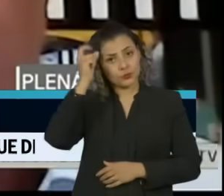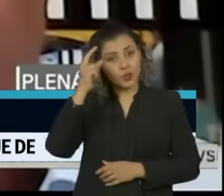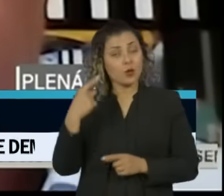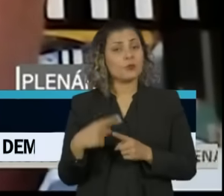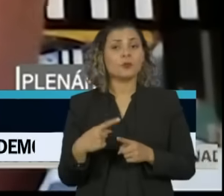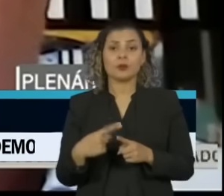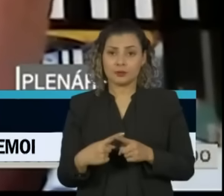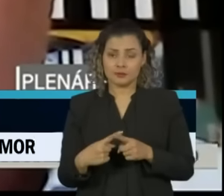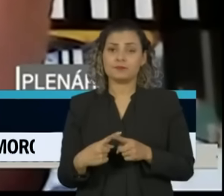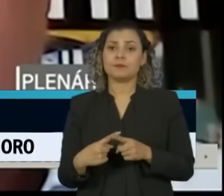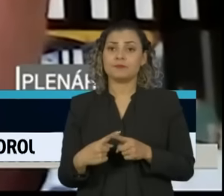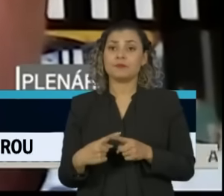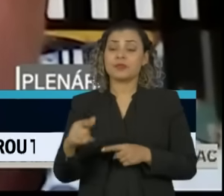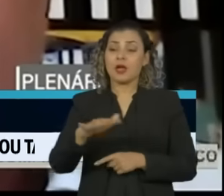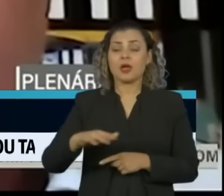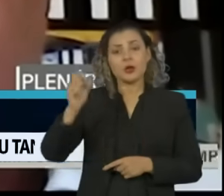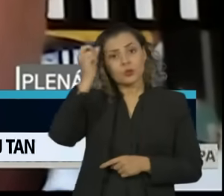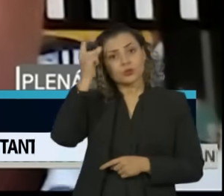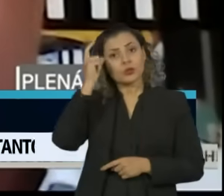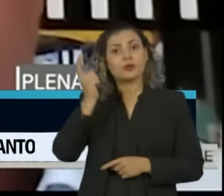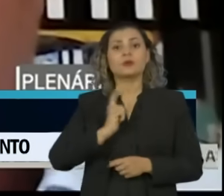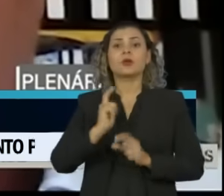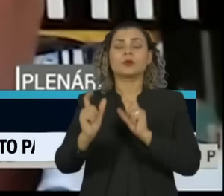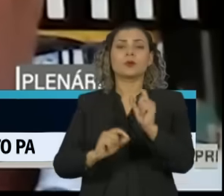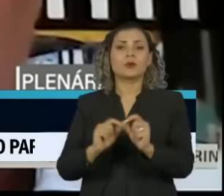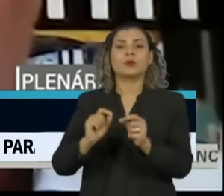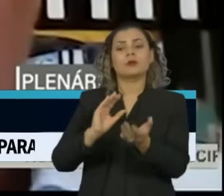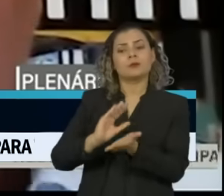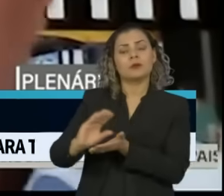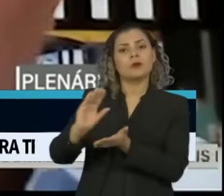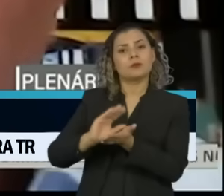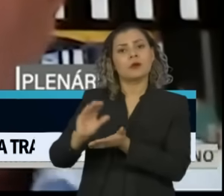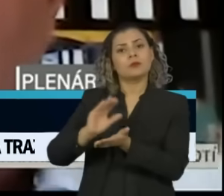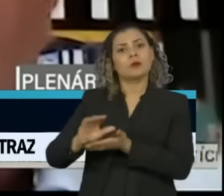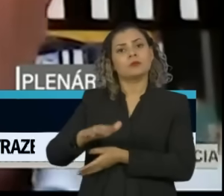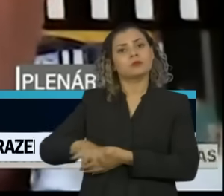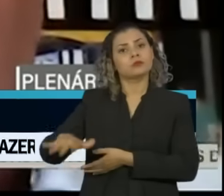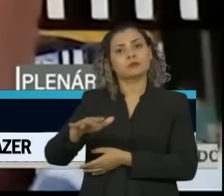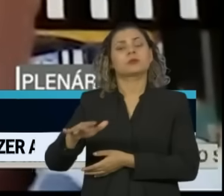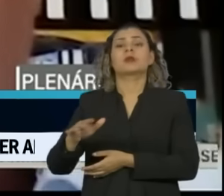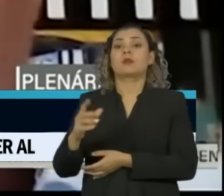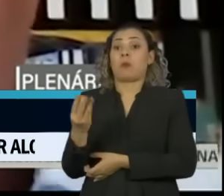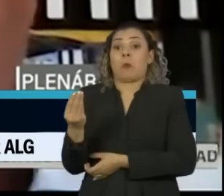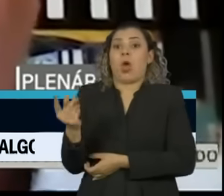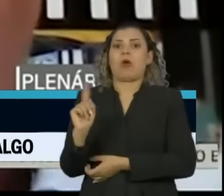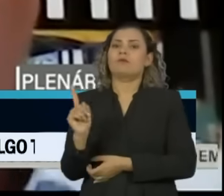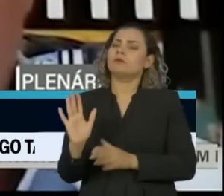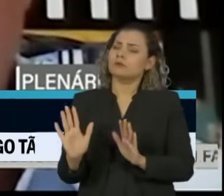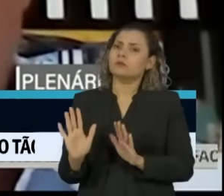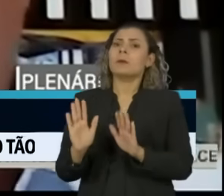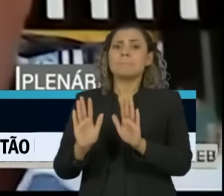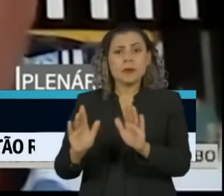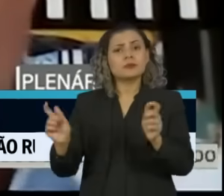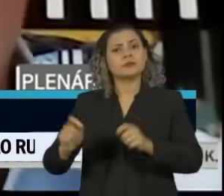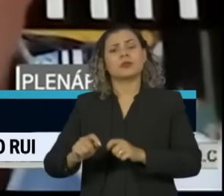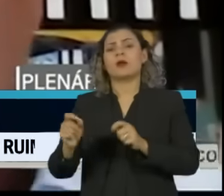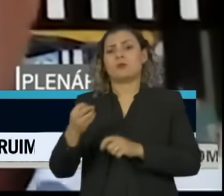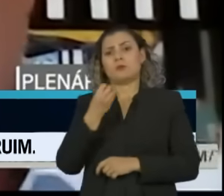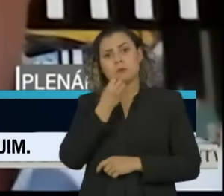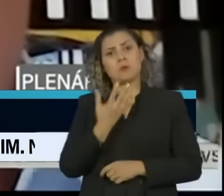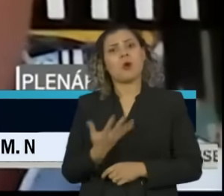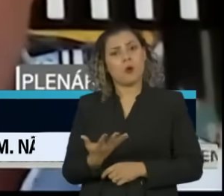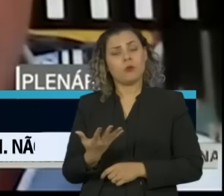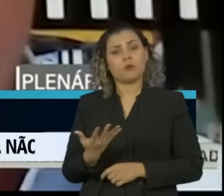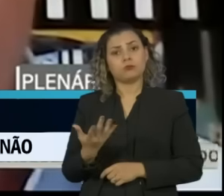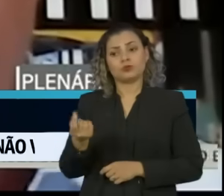que venham a ter acesso a esses recursos, que não são muitos para alguns, mas que representa muito